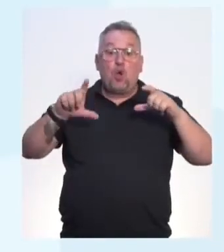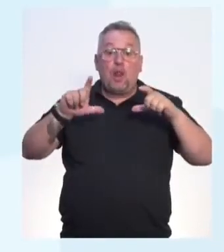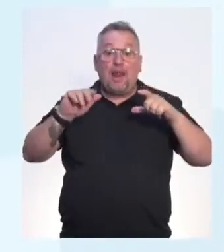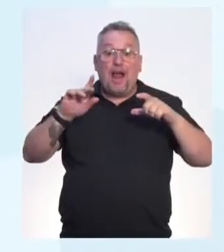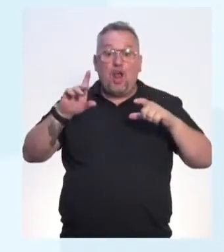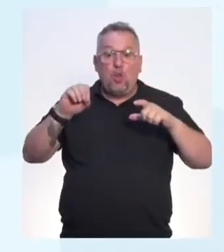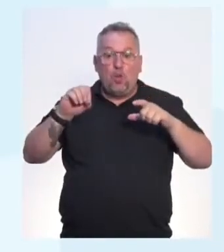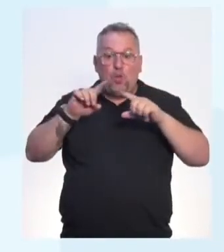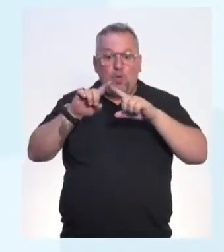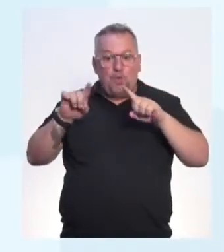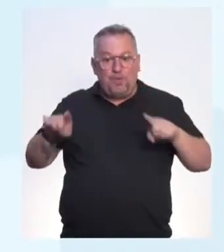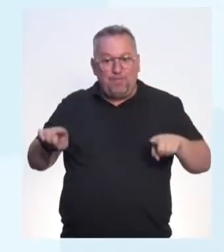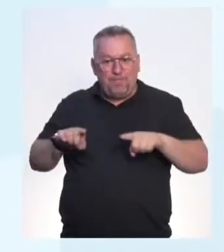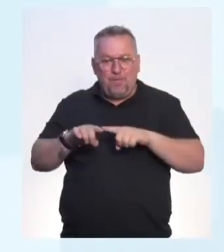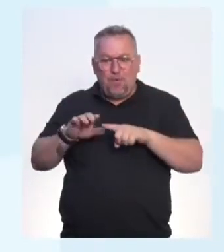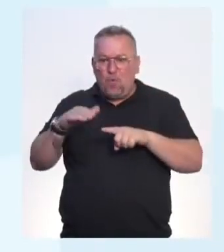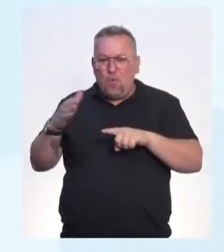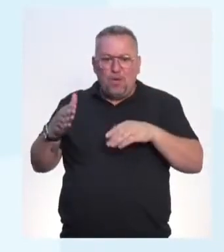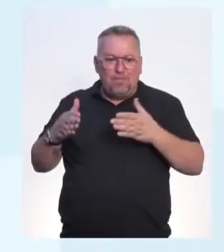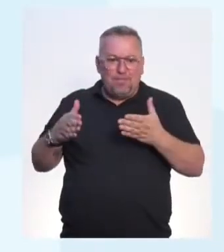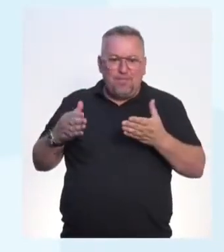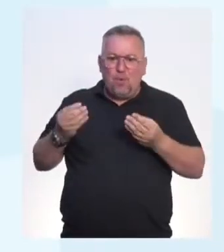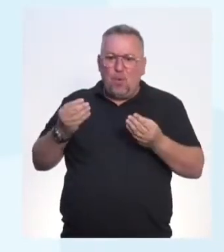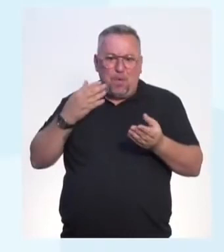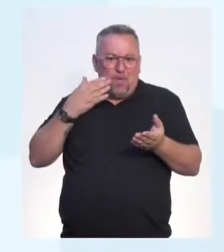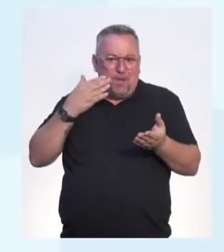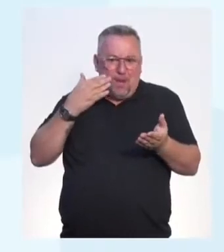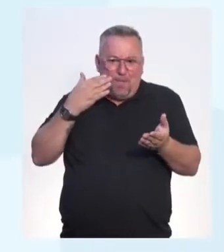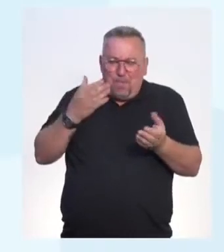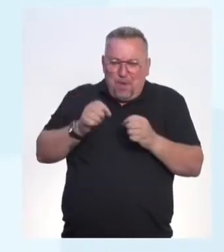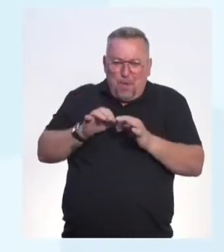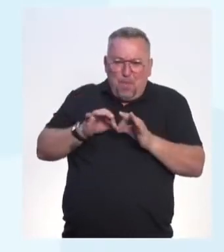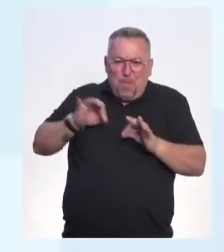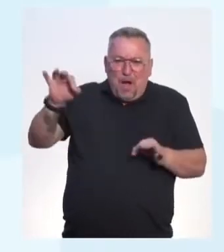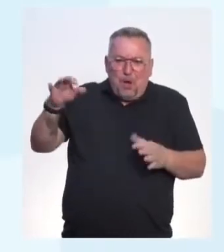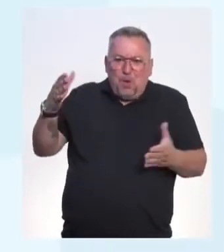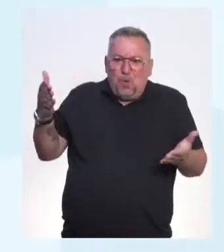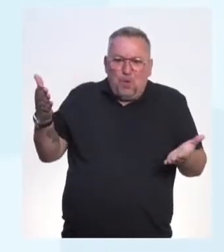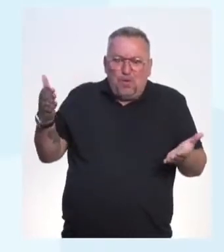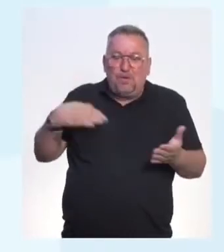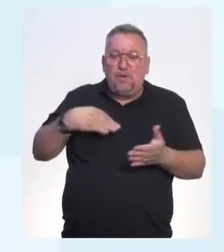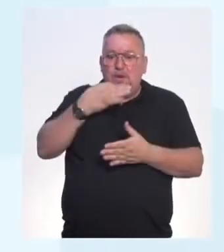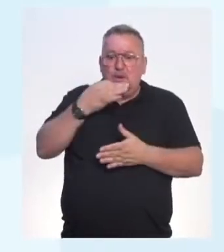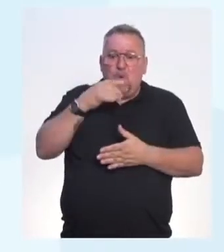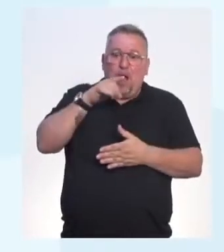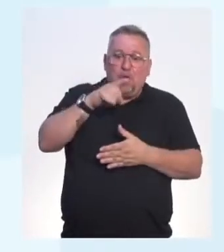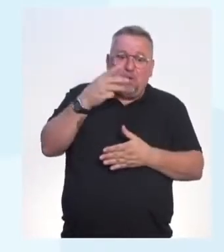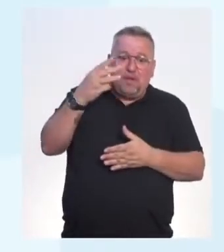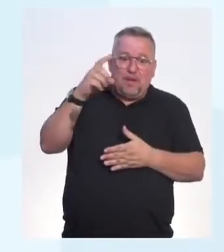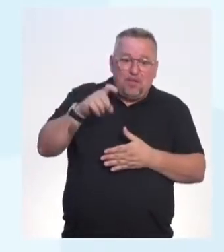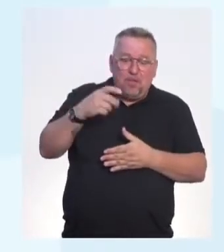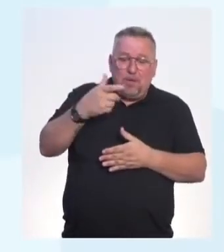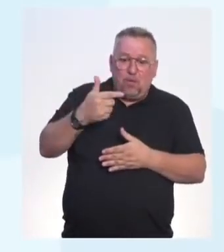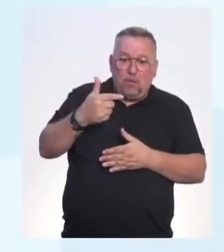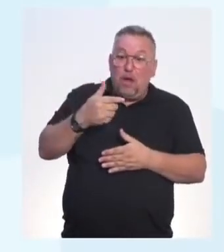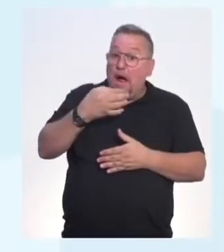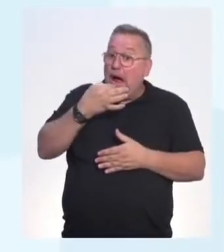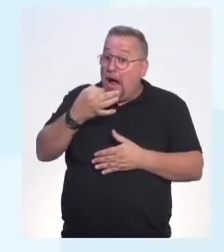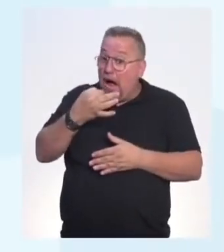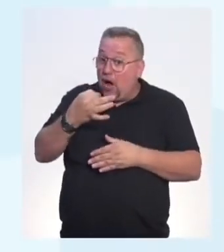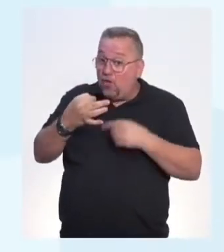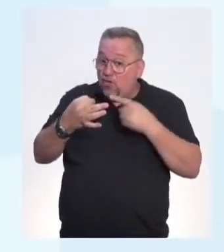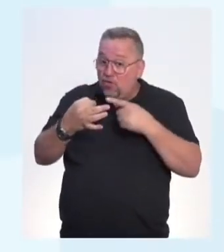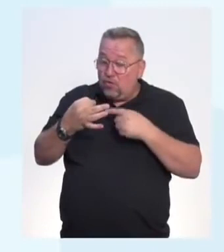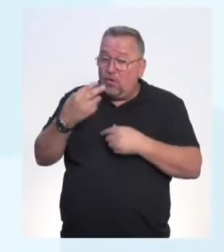triângulo. Aí você pode falar assim para mim, professora, como eu vou saber qual é o maior lado? Ah, eu acho que é esse 3x mais 12. Não, eu acho